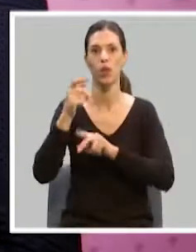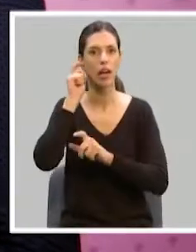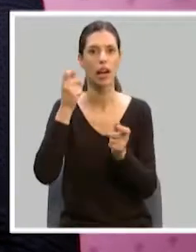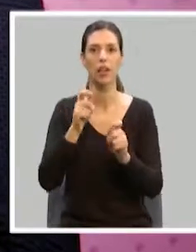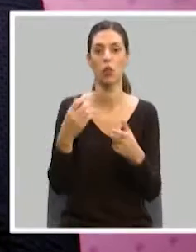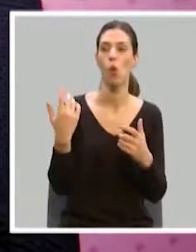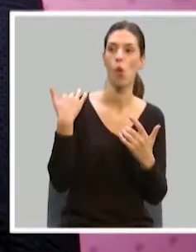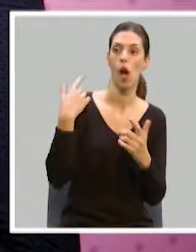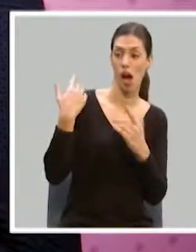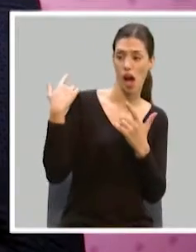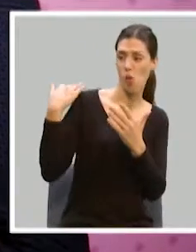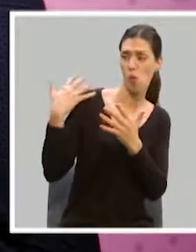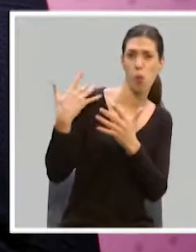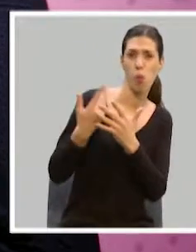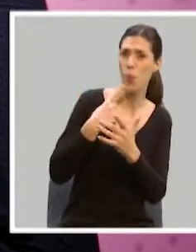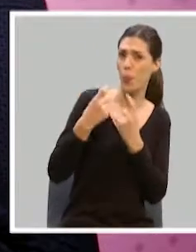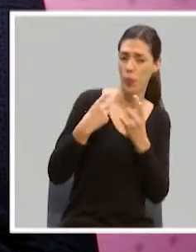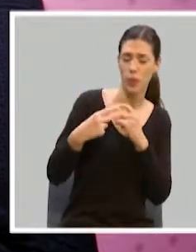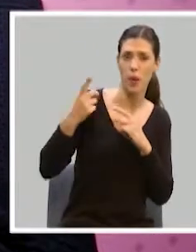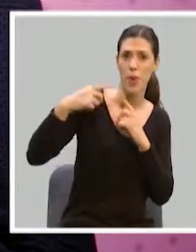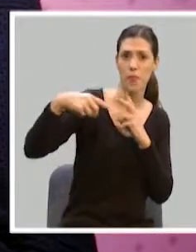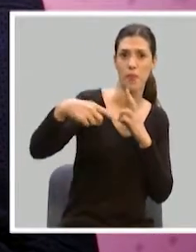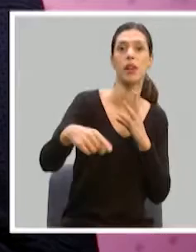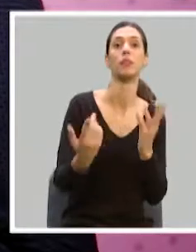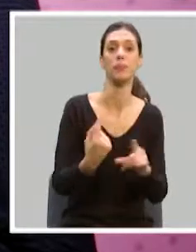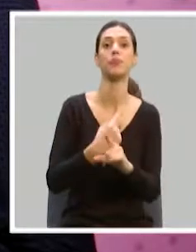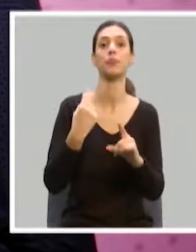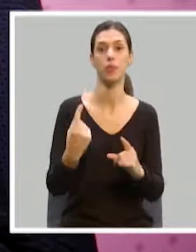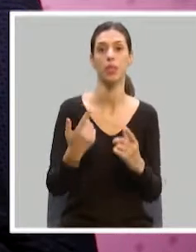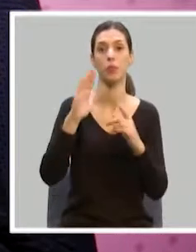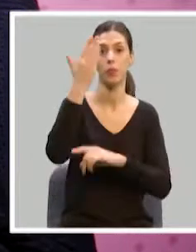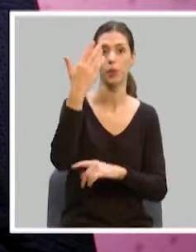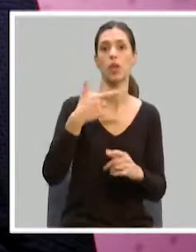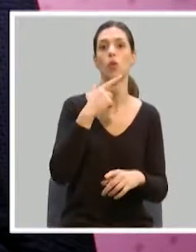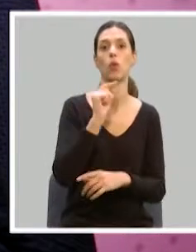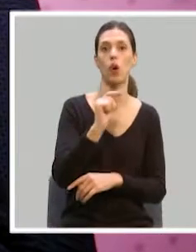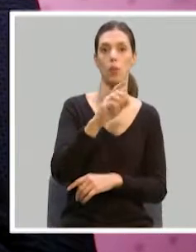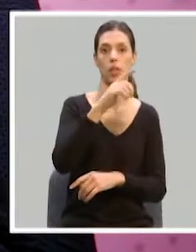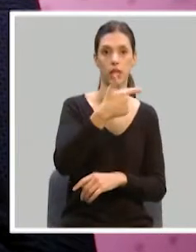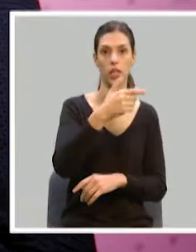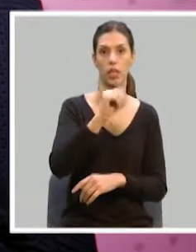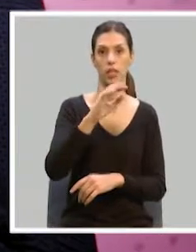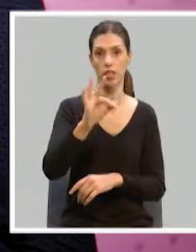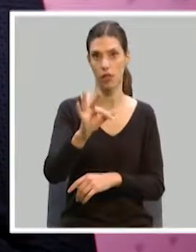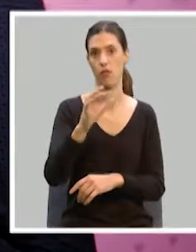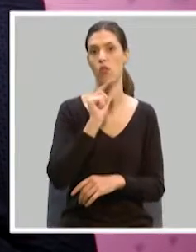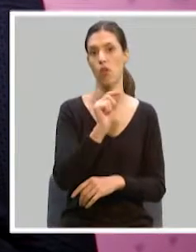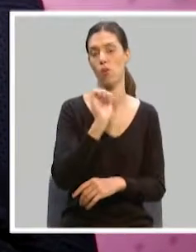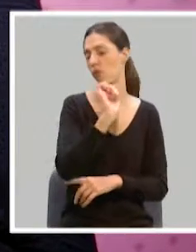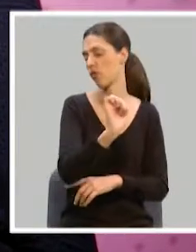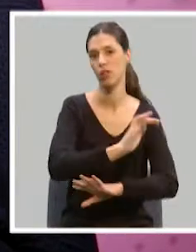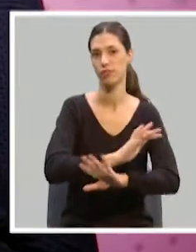pergunta que mais me fizeram no último ano primeiro nome da rádio chamar-se tsf é